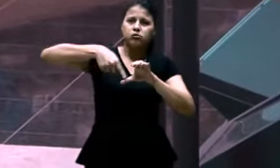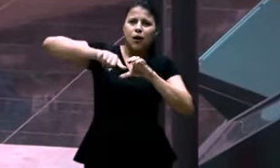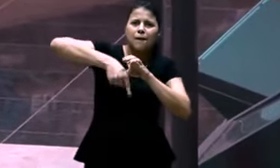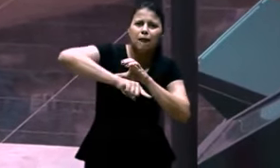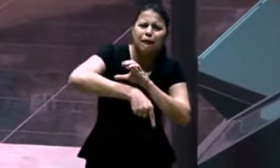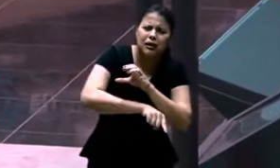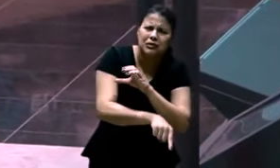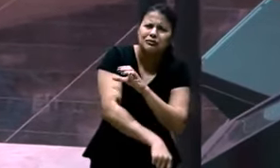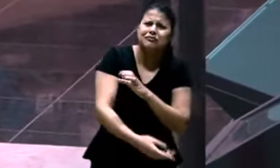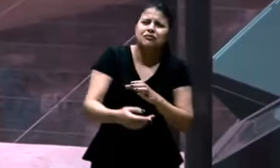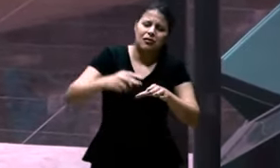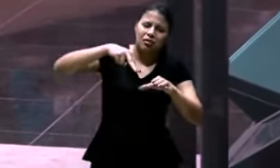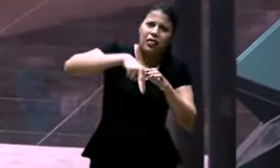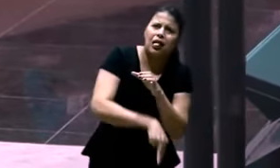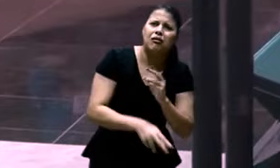maravilhosa graça,